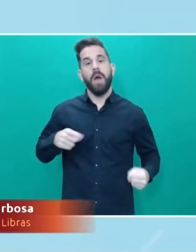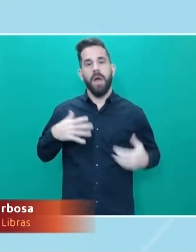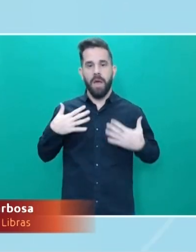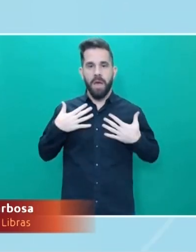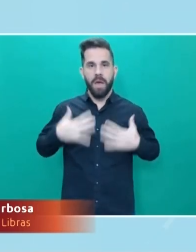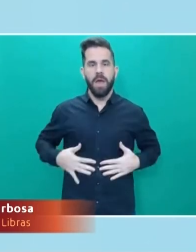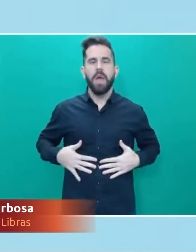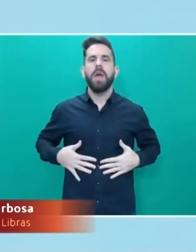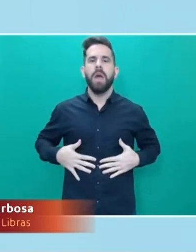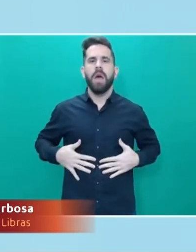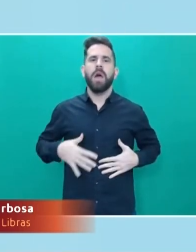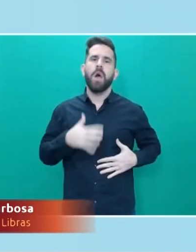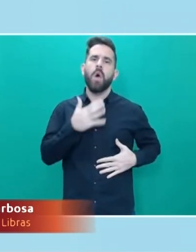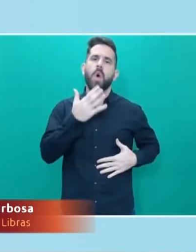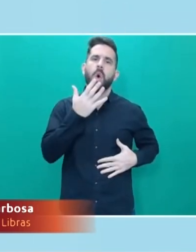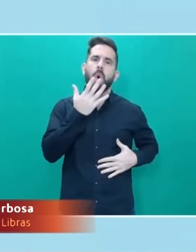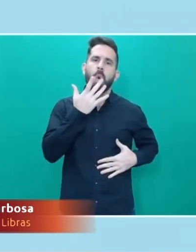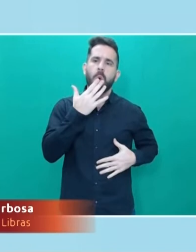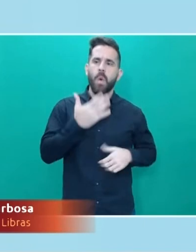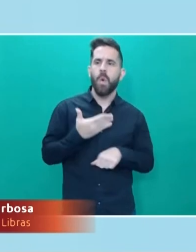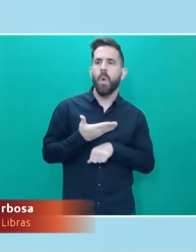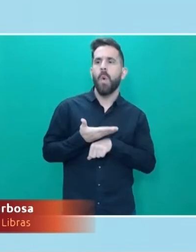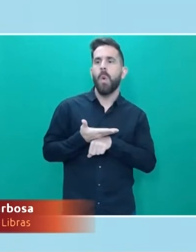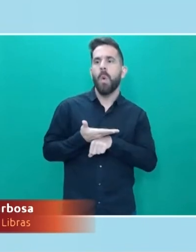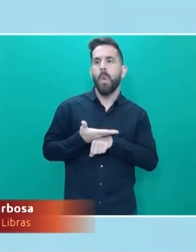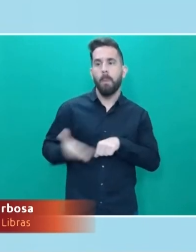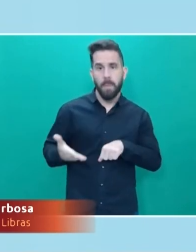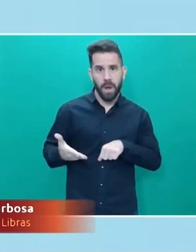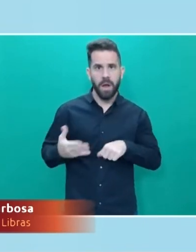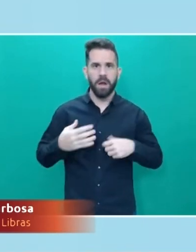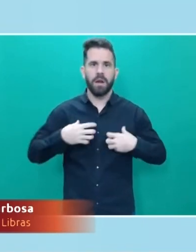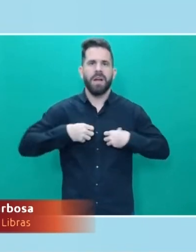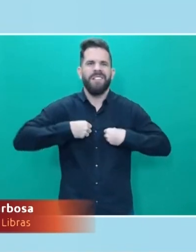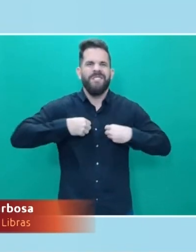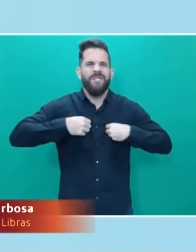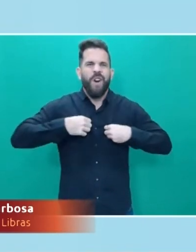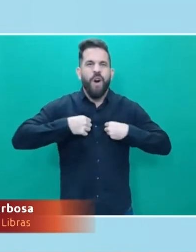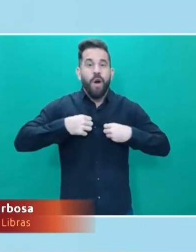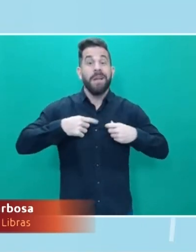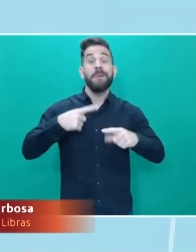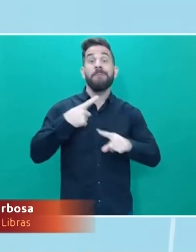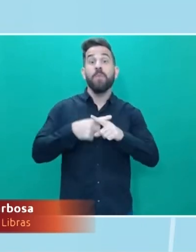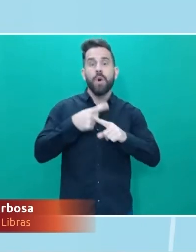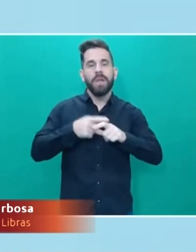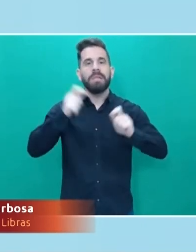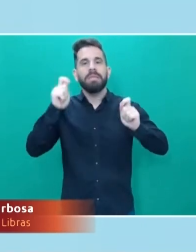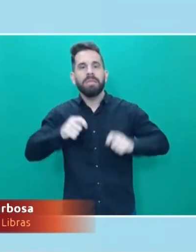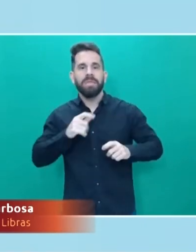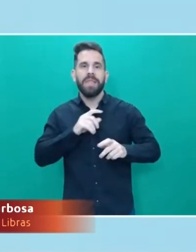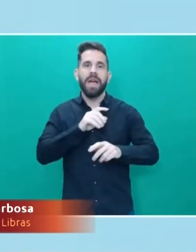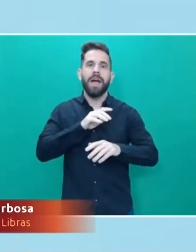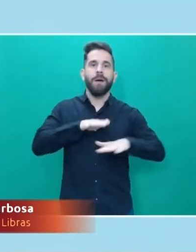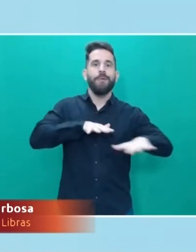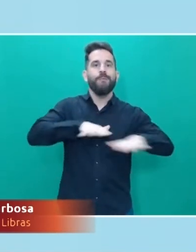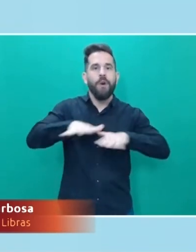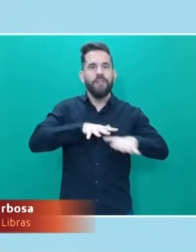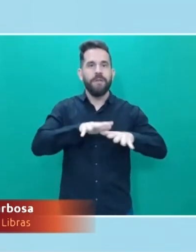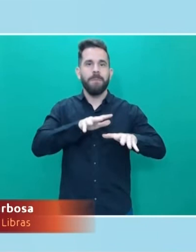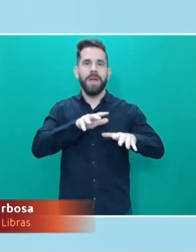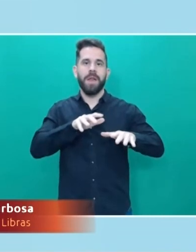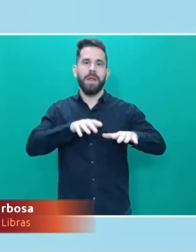branca, folgada, né, que dá a possibilidade de executar diversos movimentos físicos,